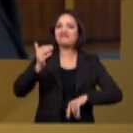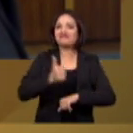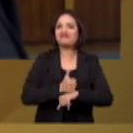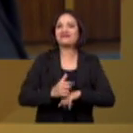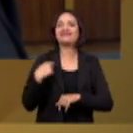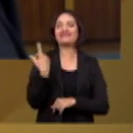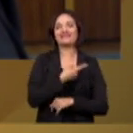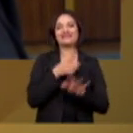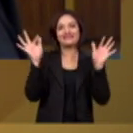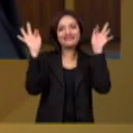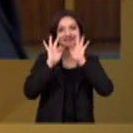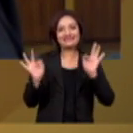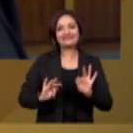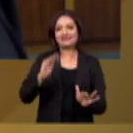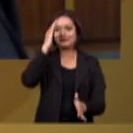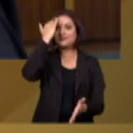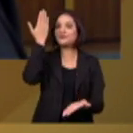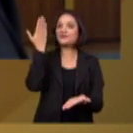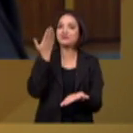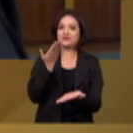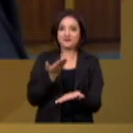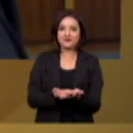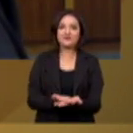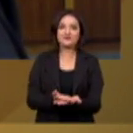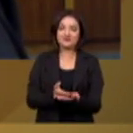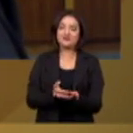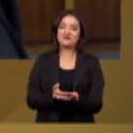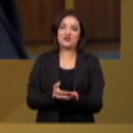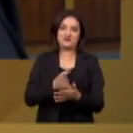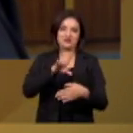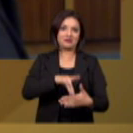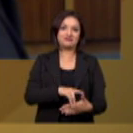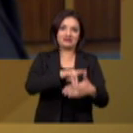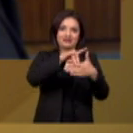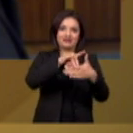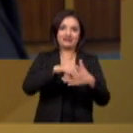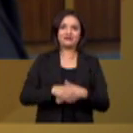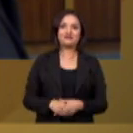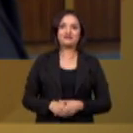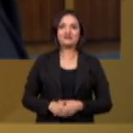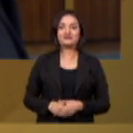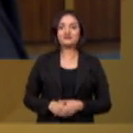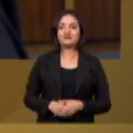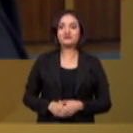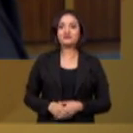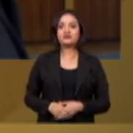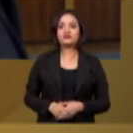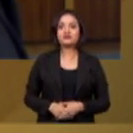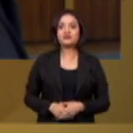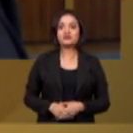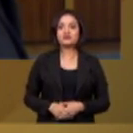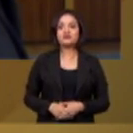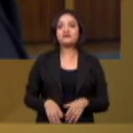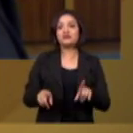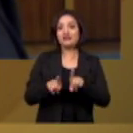felizes e confiantes de estar sob a sua liderança em imagem no período